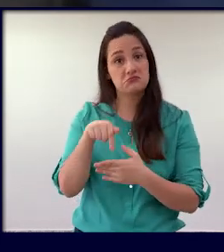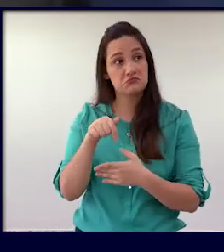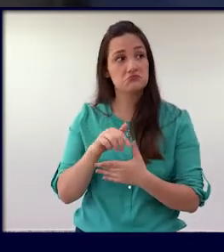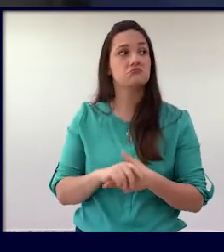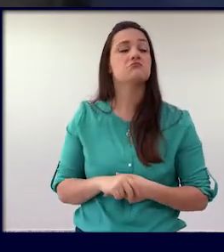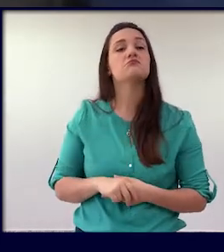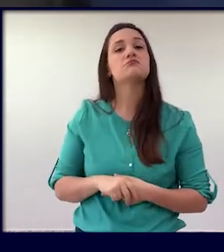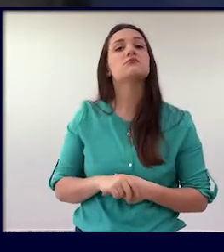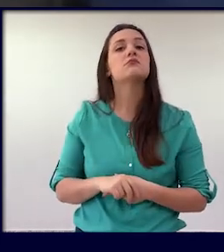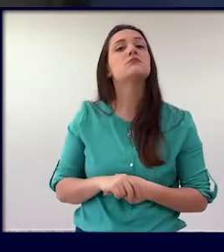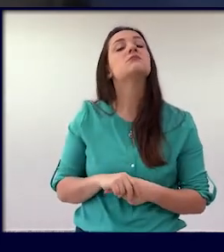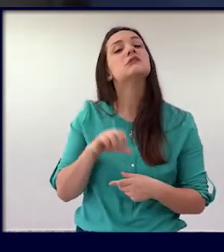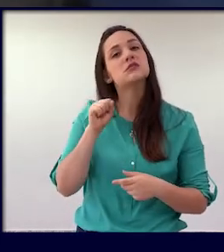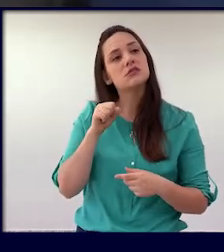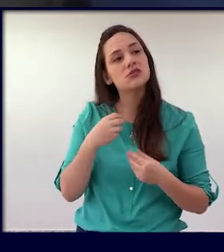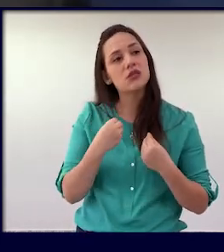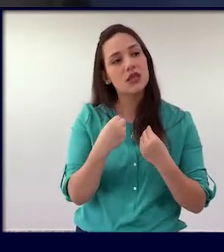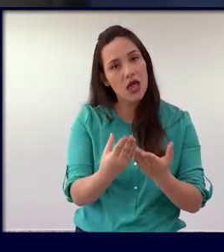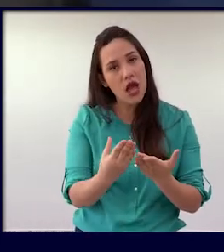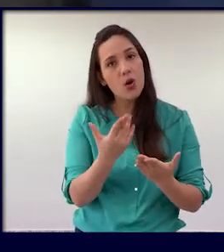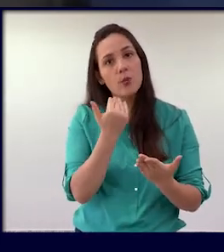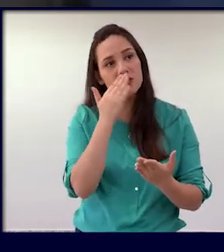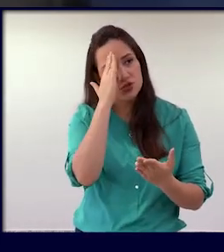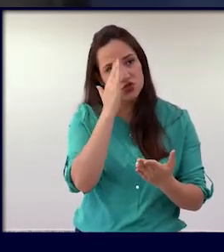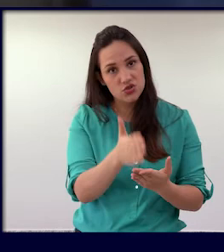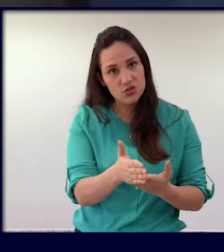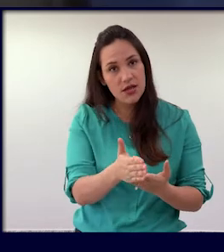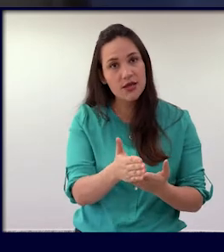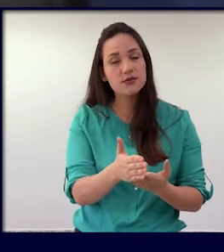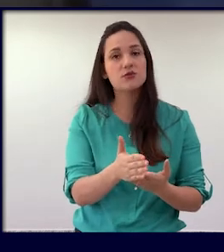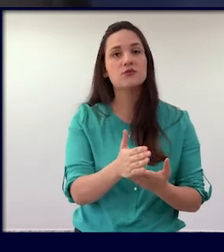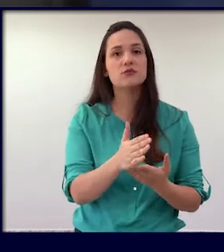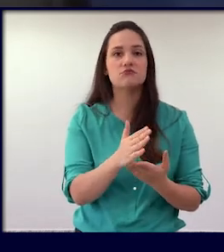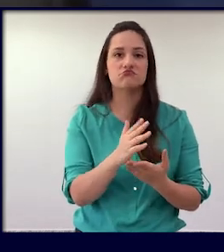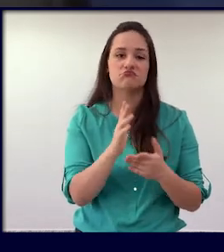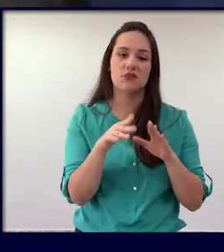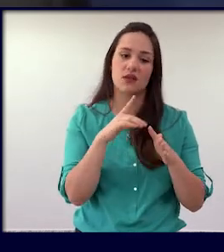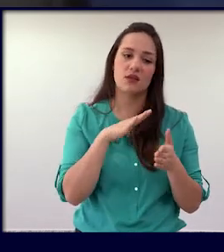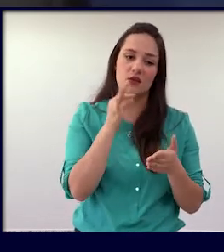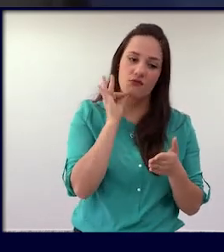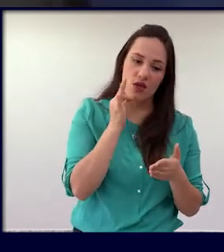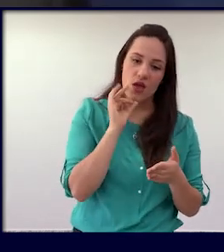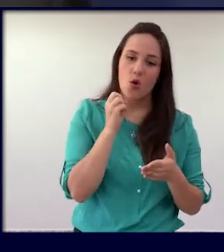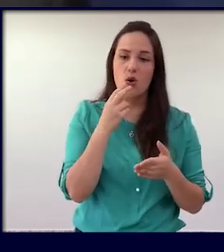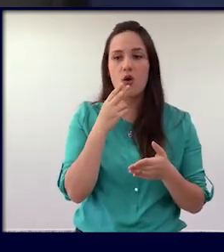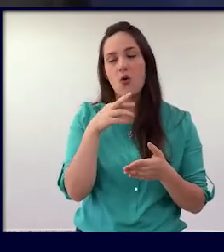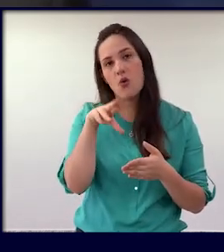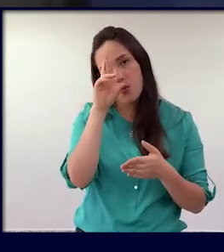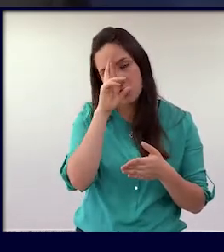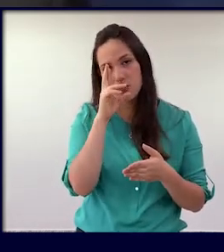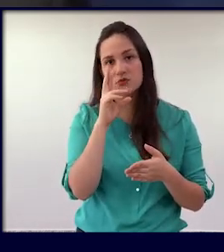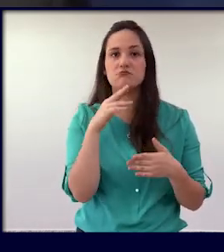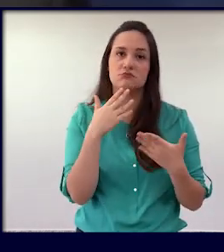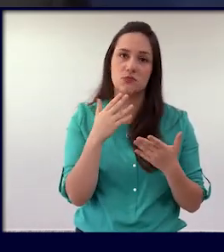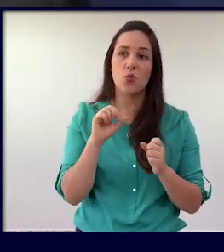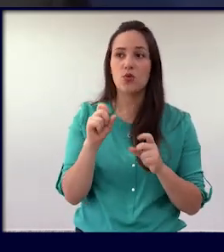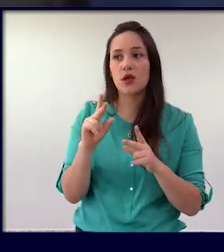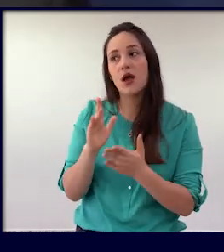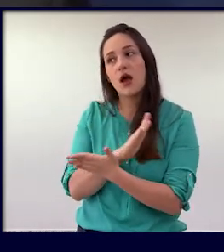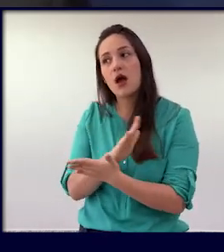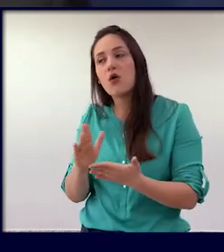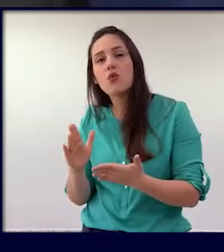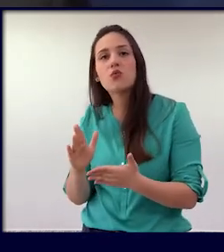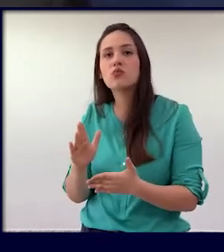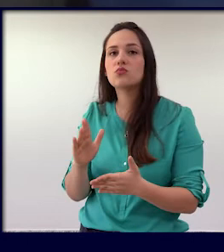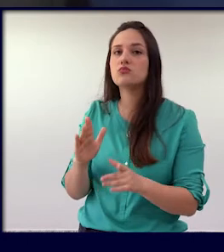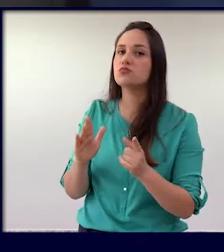cartórios eleitorais aqui no nosso estado que fornecem a alimentação para o eleitor, fornecem um café da manhã, um almoço,